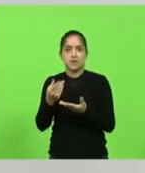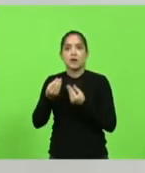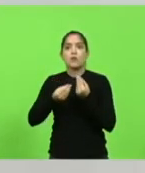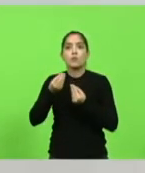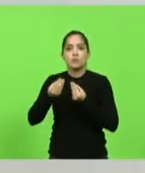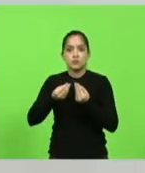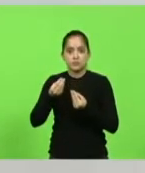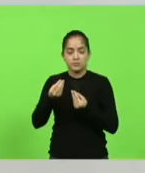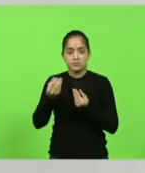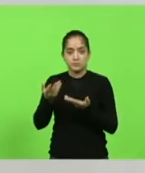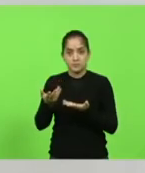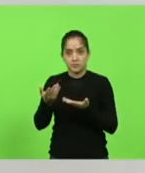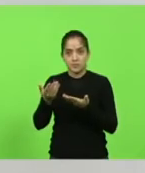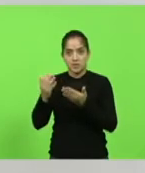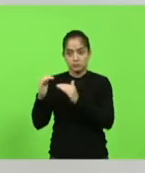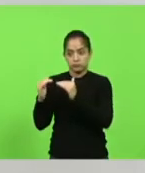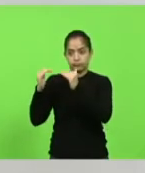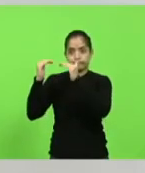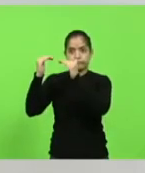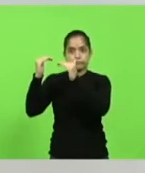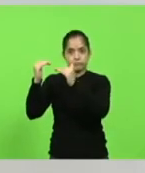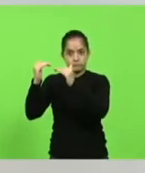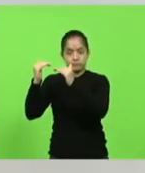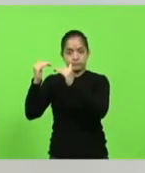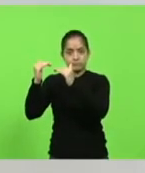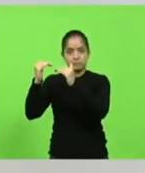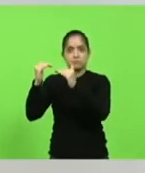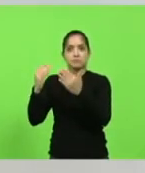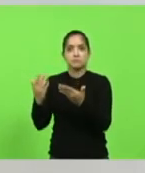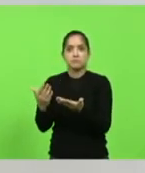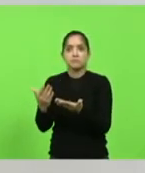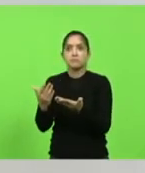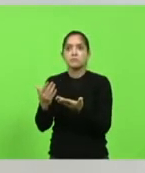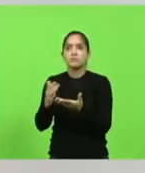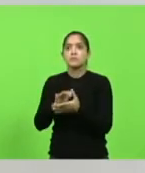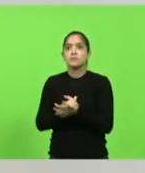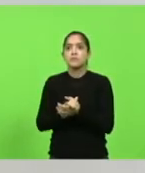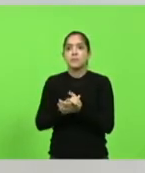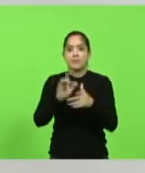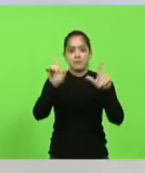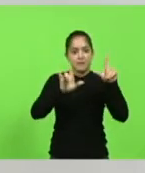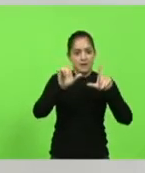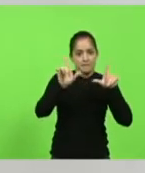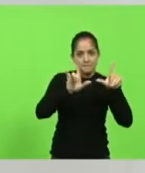Em que a Suprema Corte dos Estados Unidos nunca fala com a imprensa.